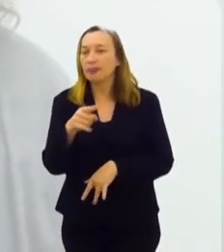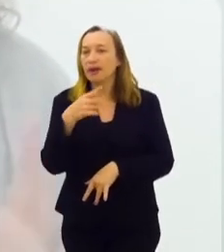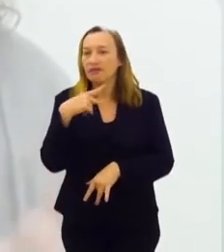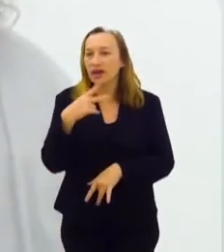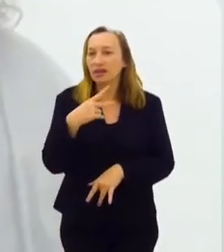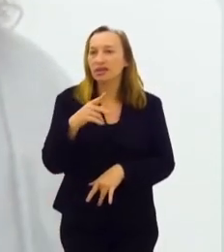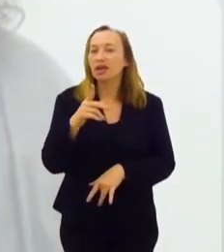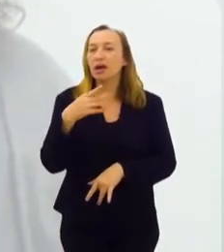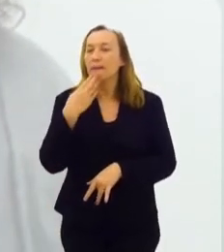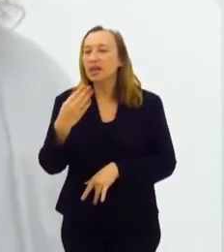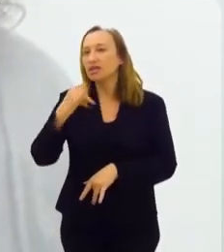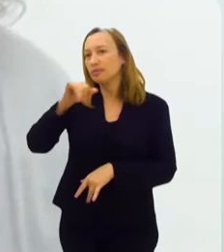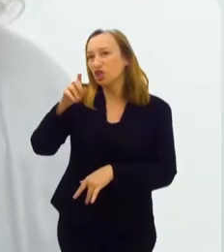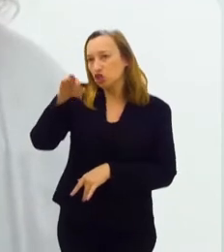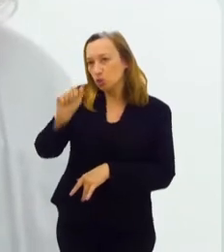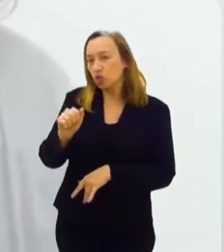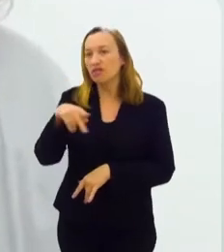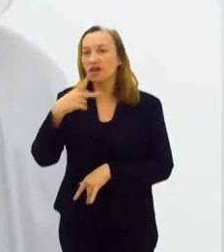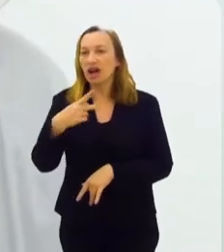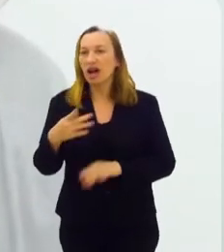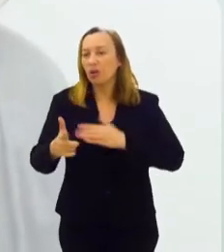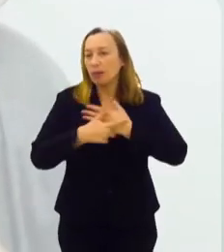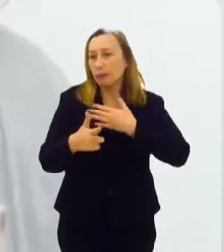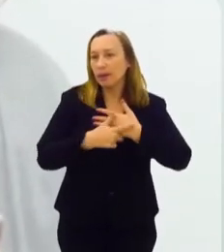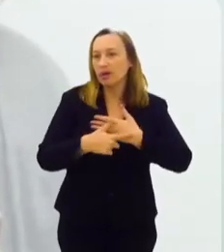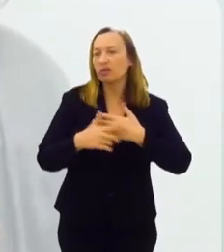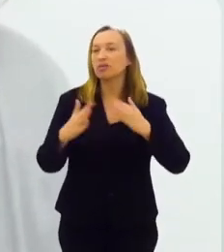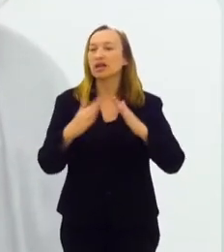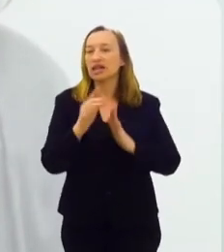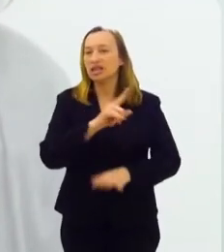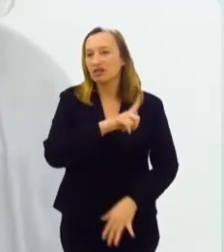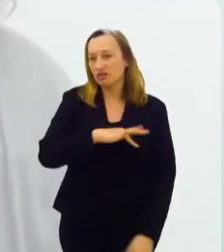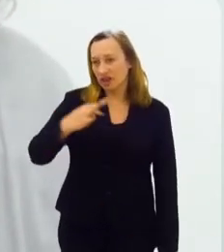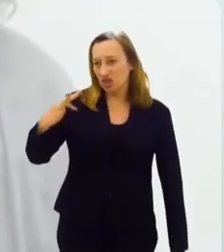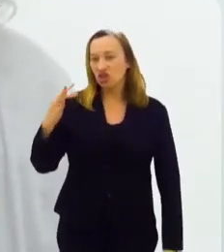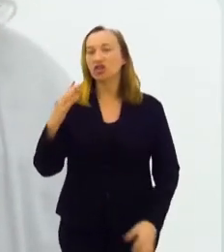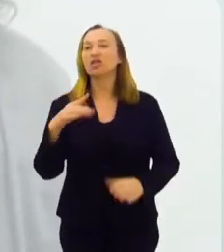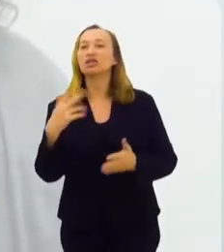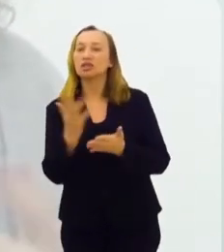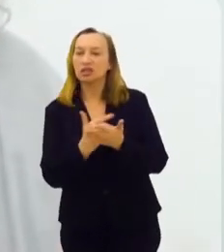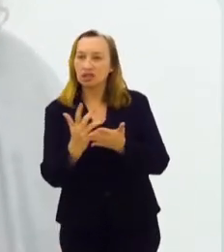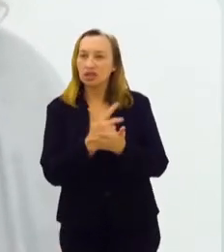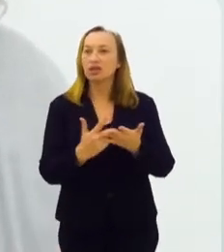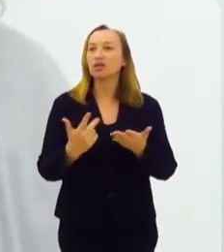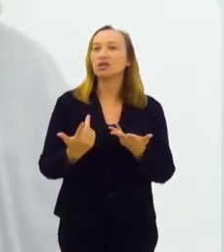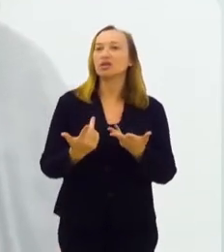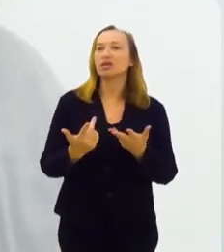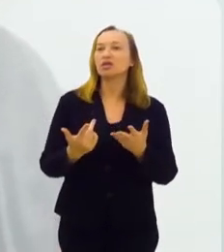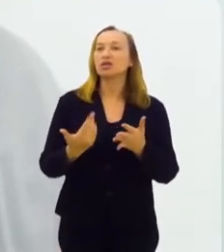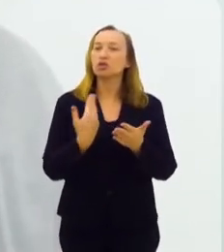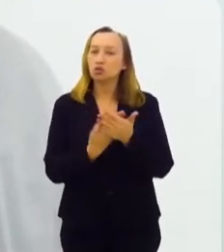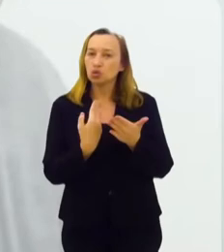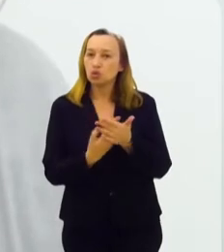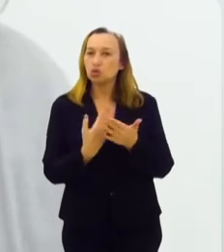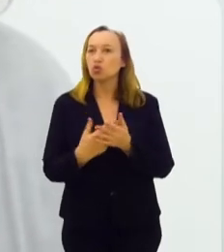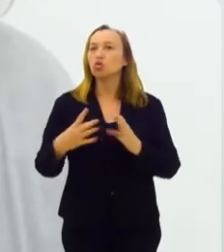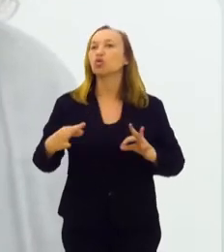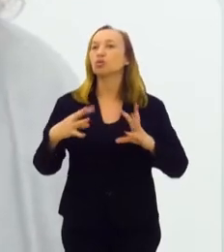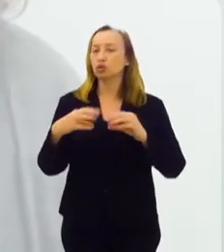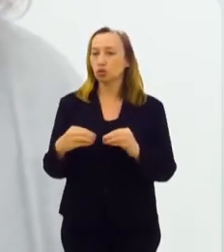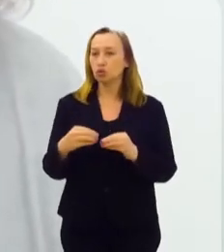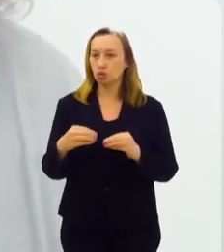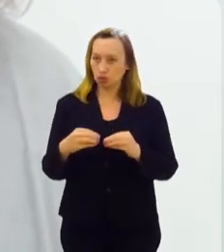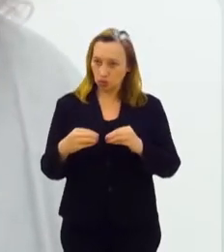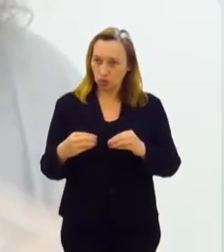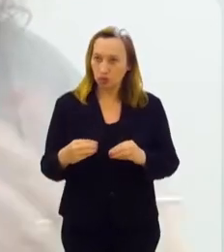terminar aqui pedindo para a Júlia falar um pouquinho mais sobre o papel da Casa Firjan nesse processo todo, né, de desenho e de levantamento desses